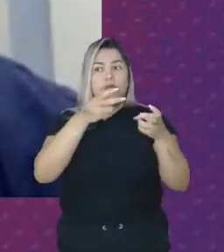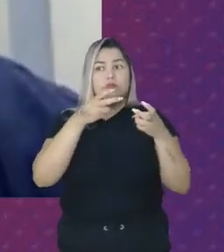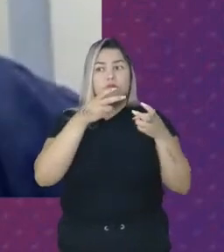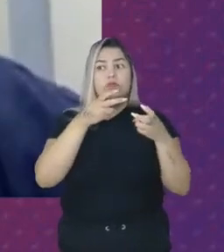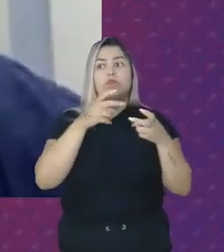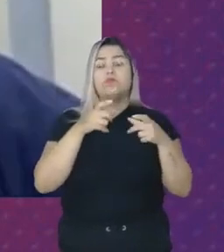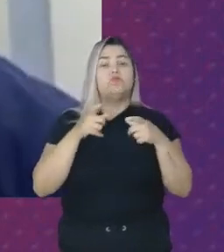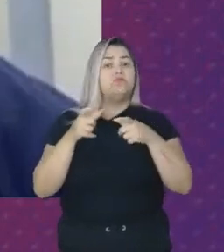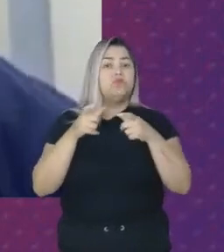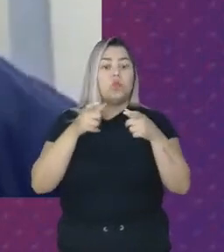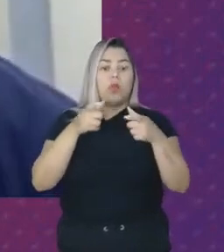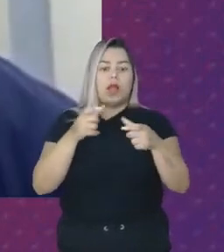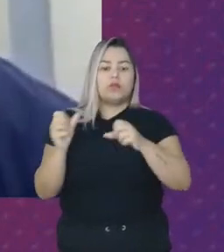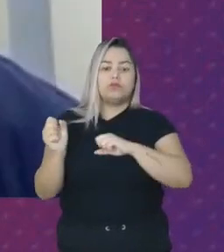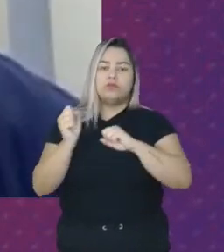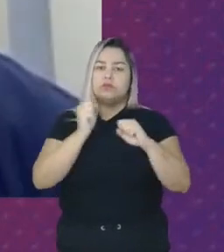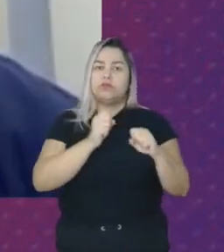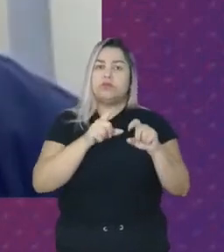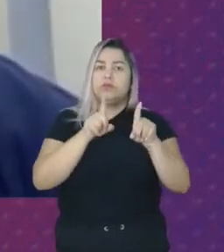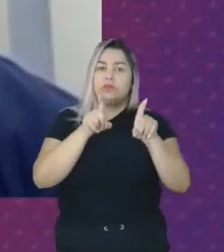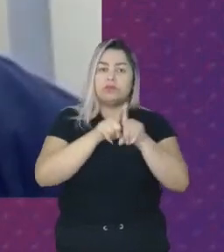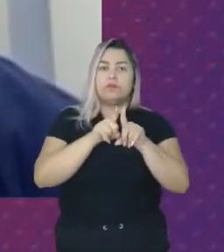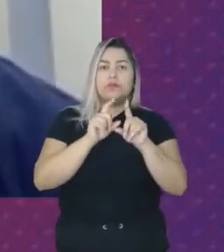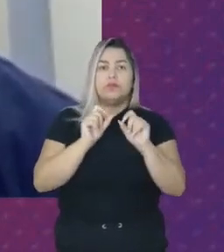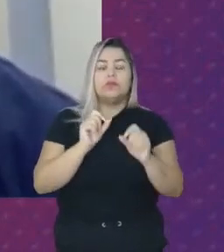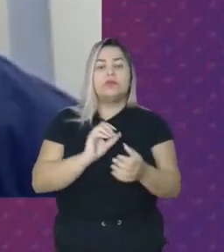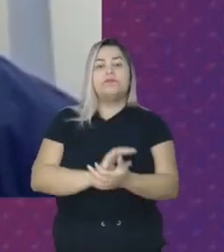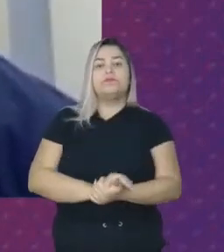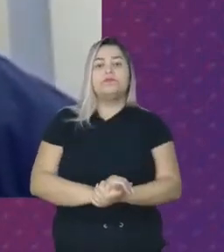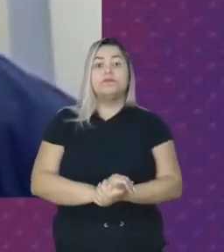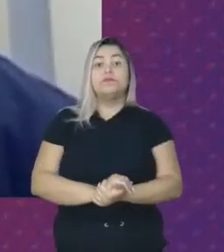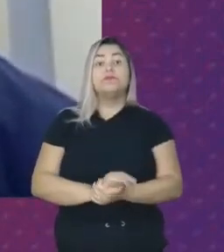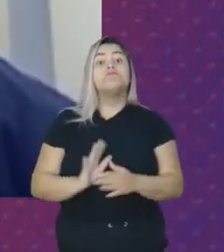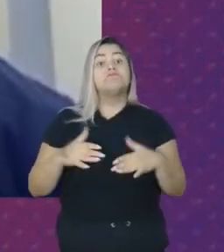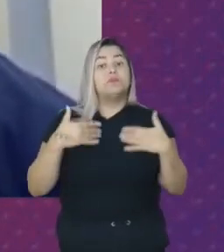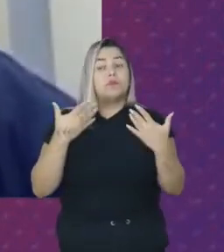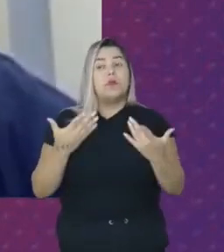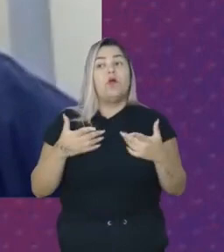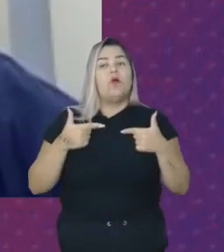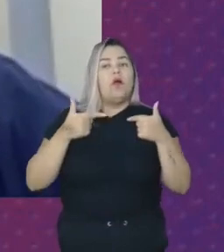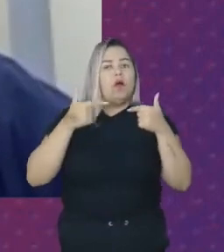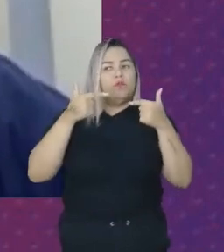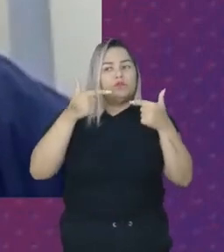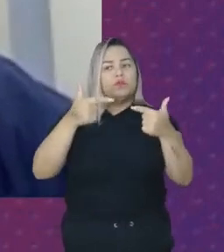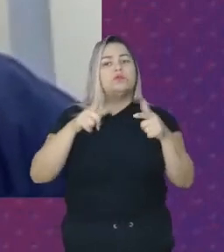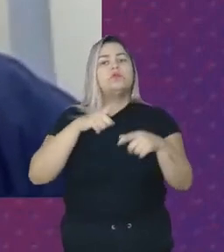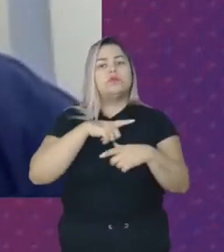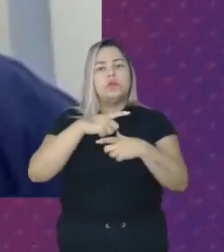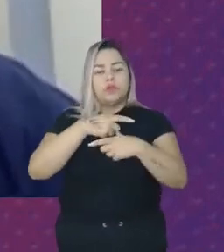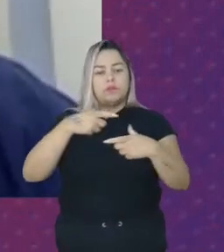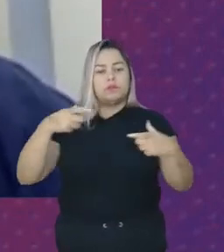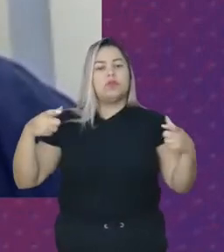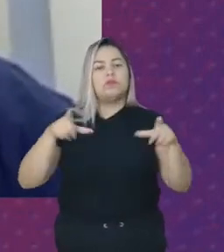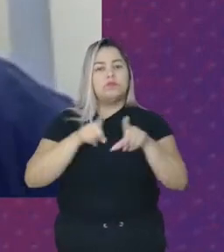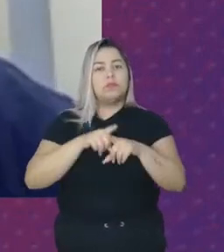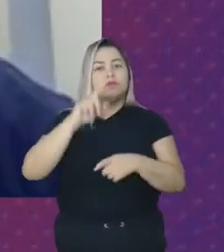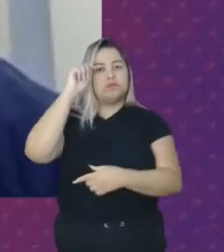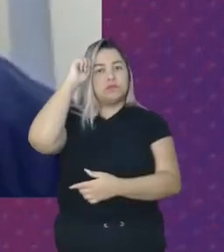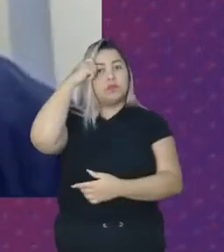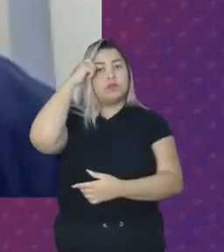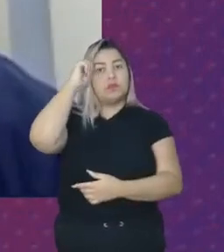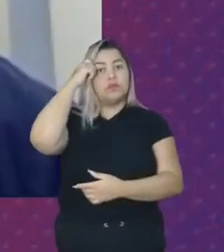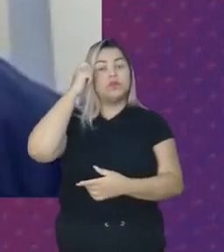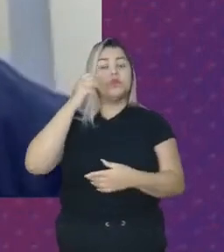paisagem do poder, não nos toleram na paisagem do poder. Então, muita luta, a gente tem ampliado a presença negra